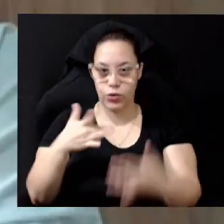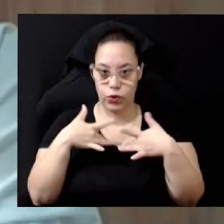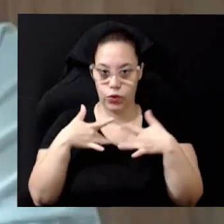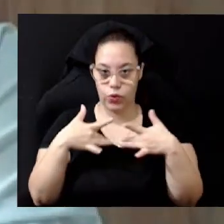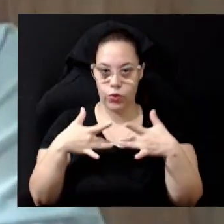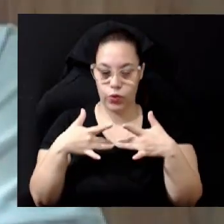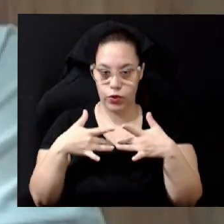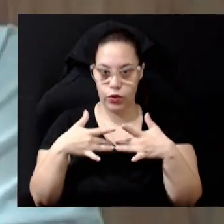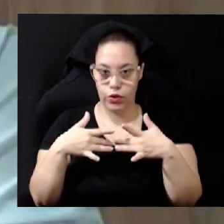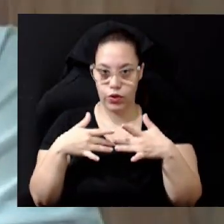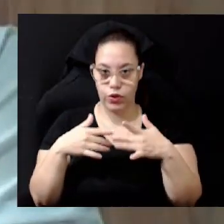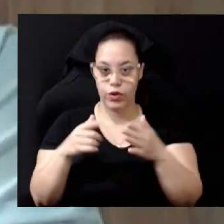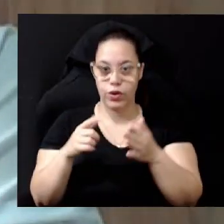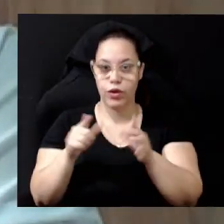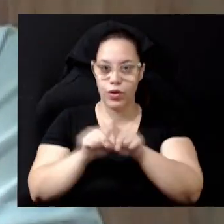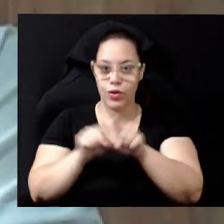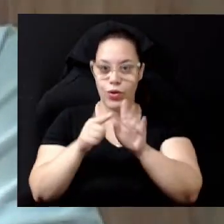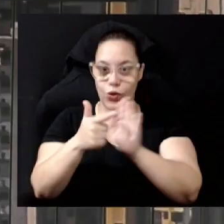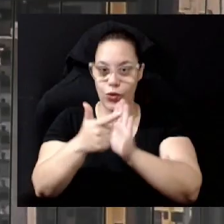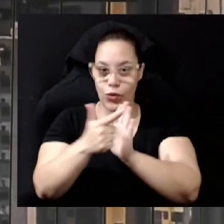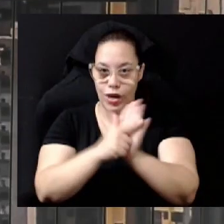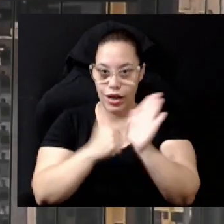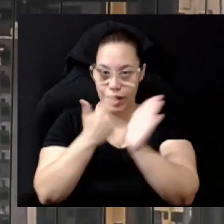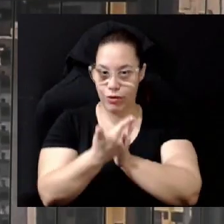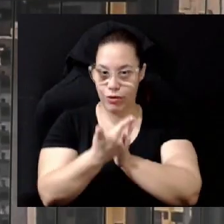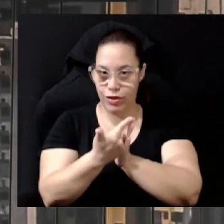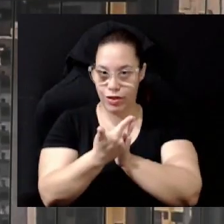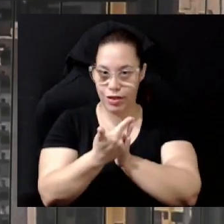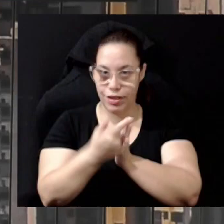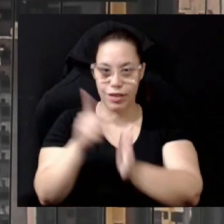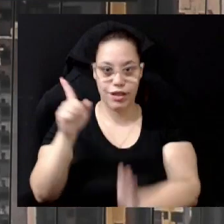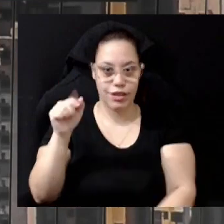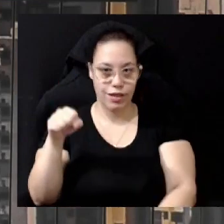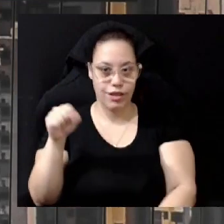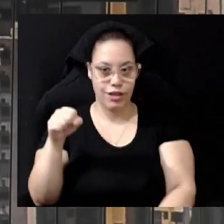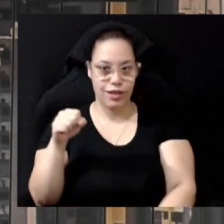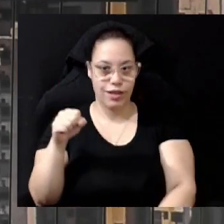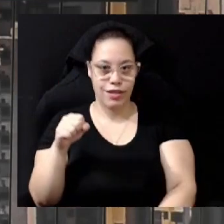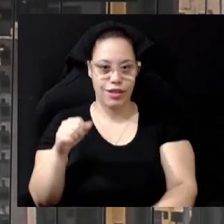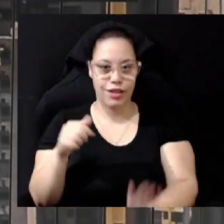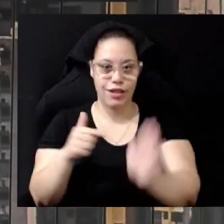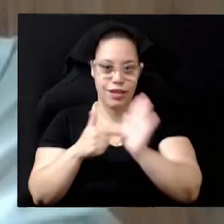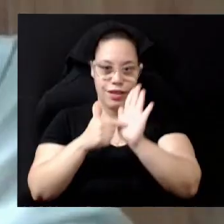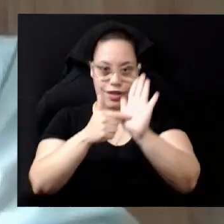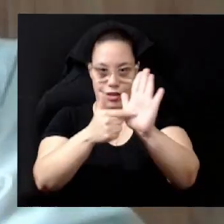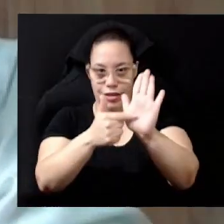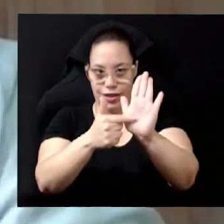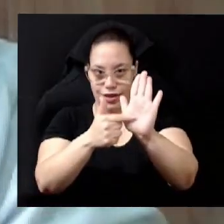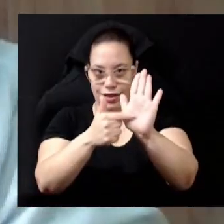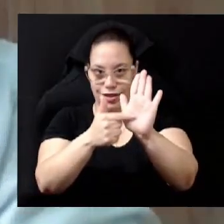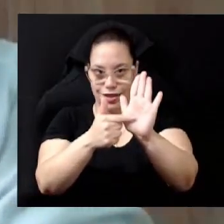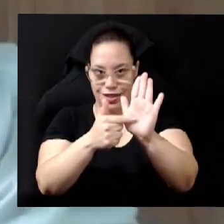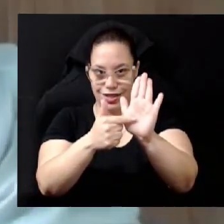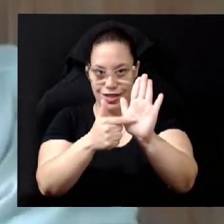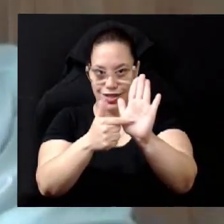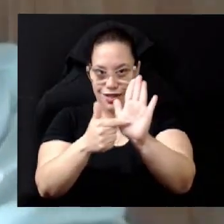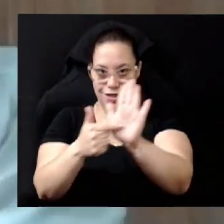Um dos poemas? Um dos poemas, mas também o livro. Ah, sim, claro. Esse é o